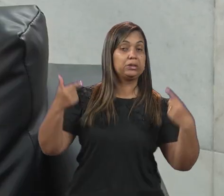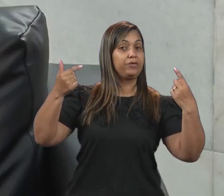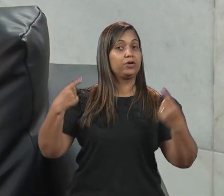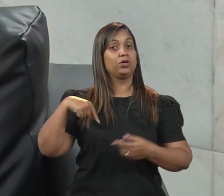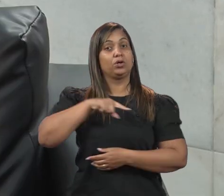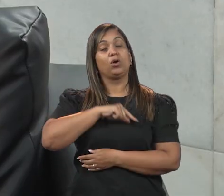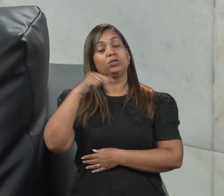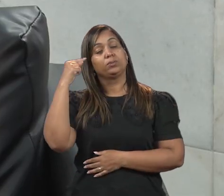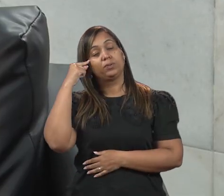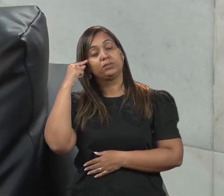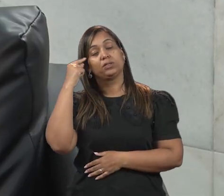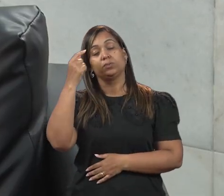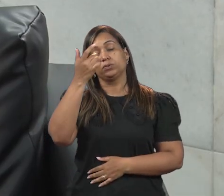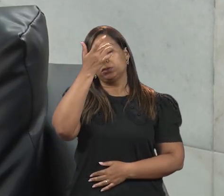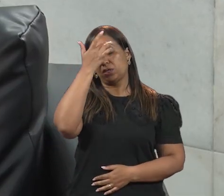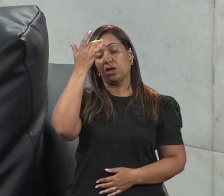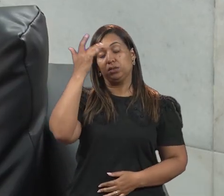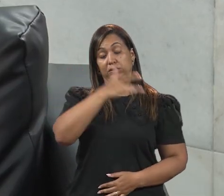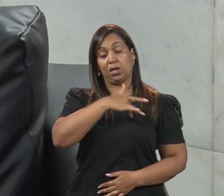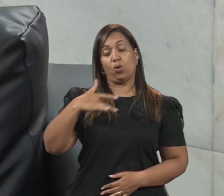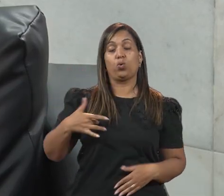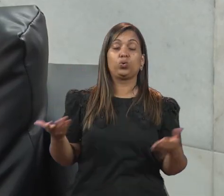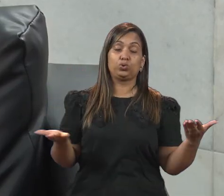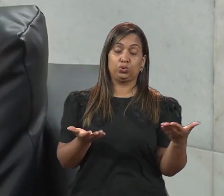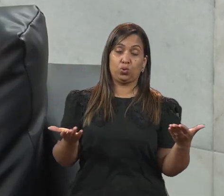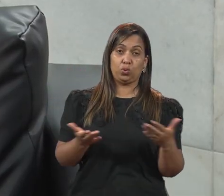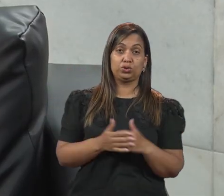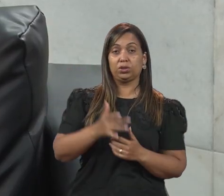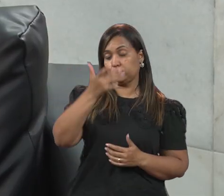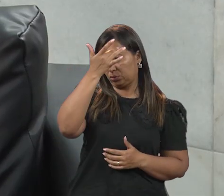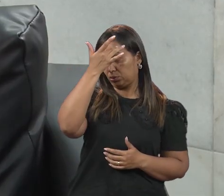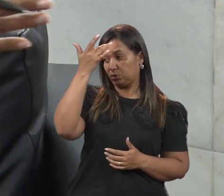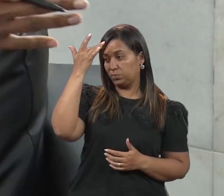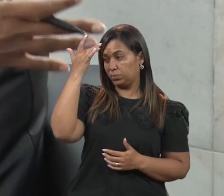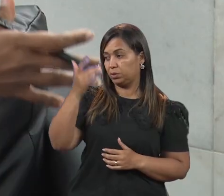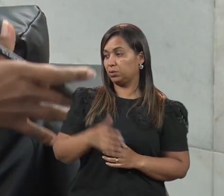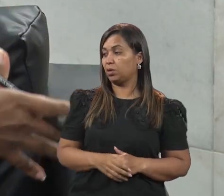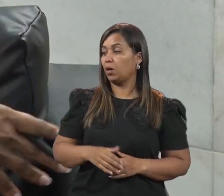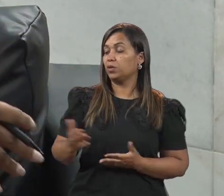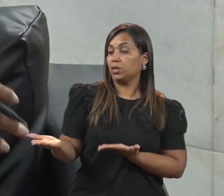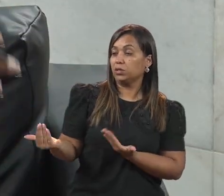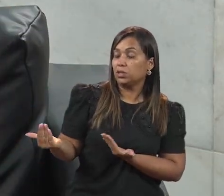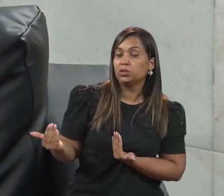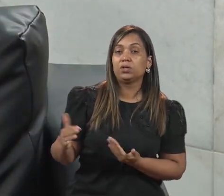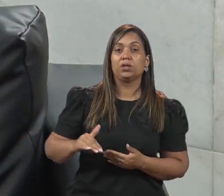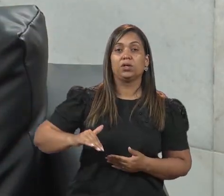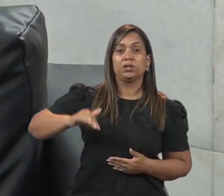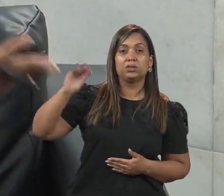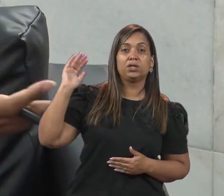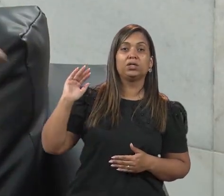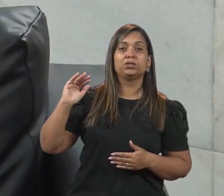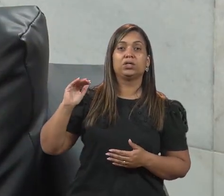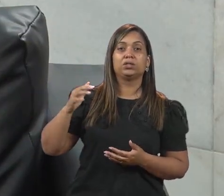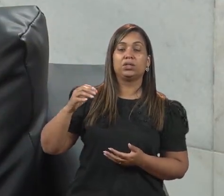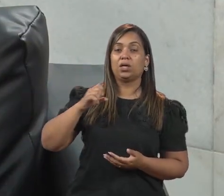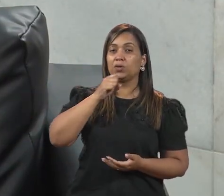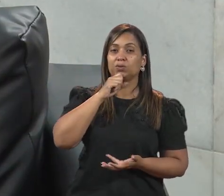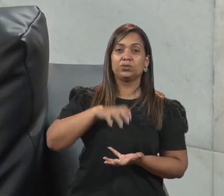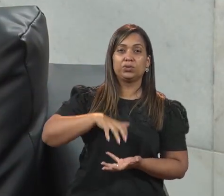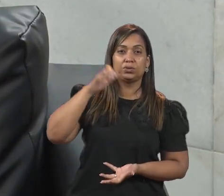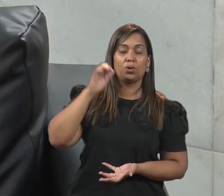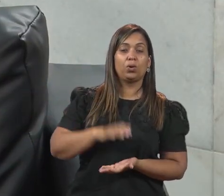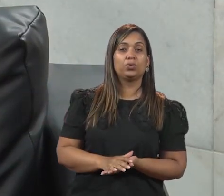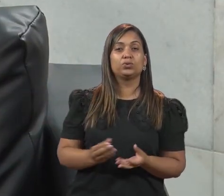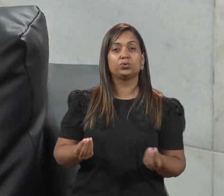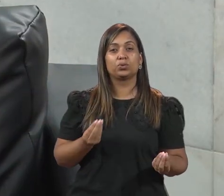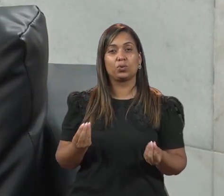quando a gente pensa em saúde hoje também, né? A questão da saúde mental, desde adolescentes até os idosos, né?